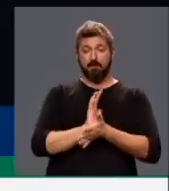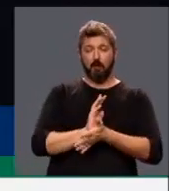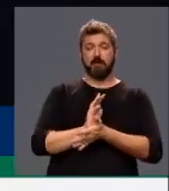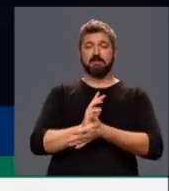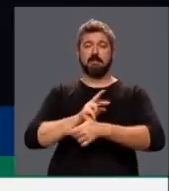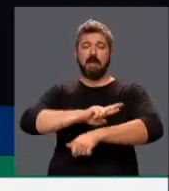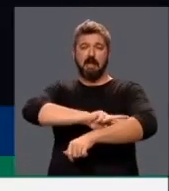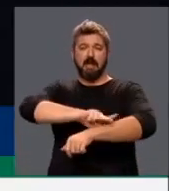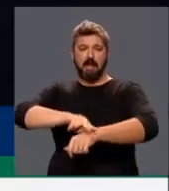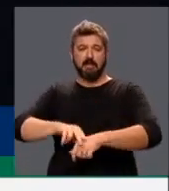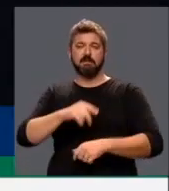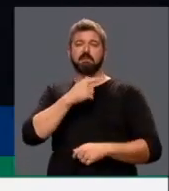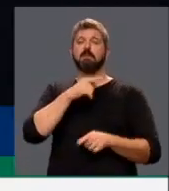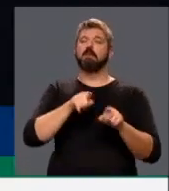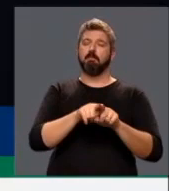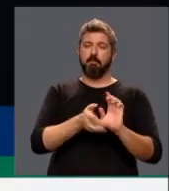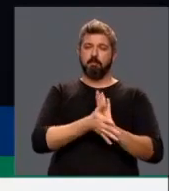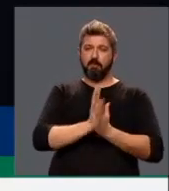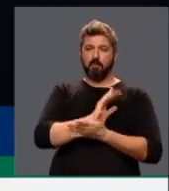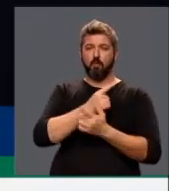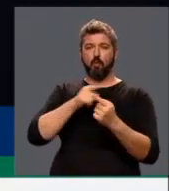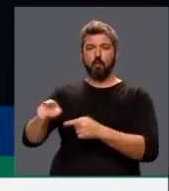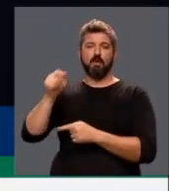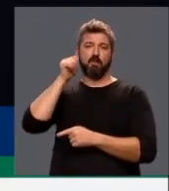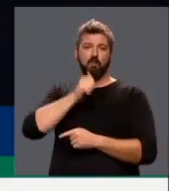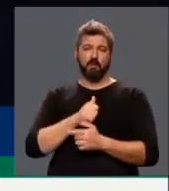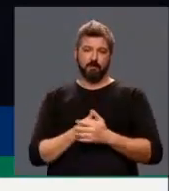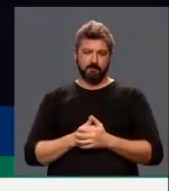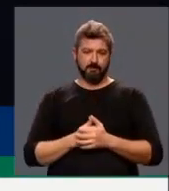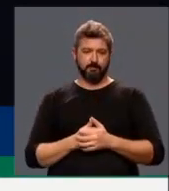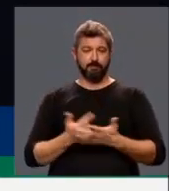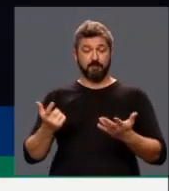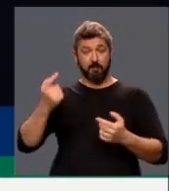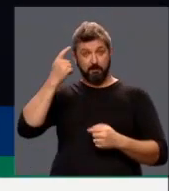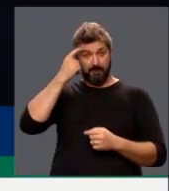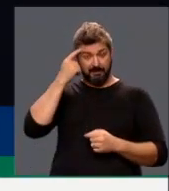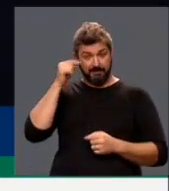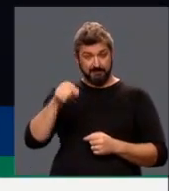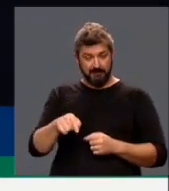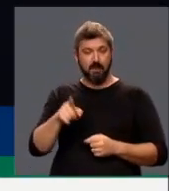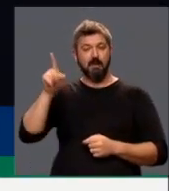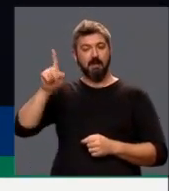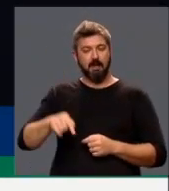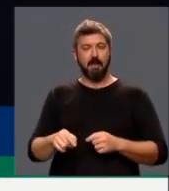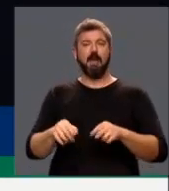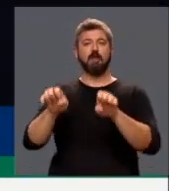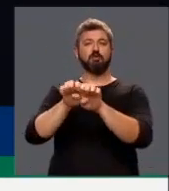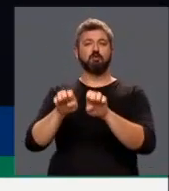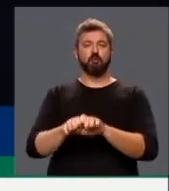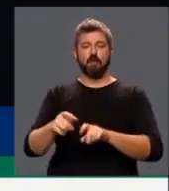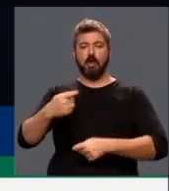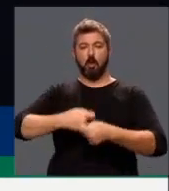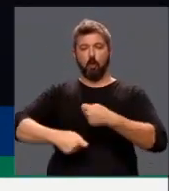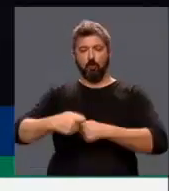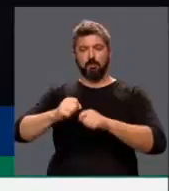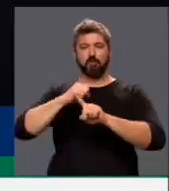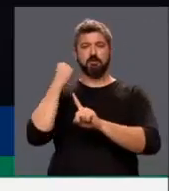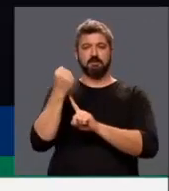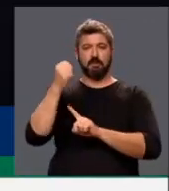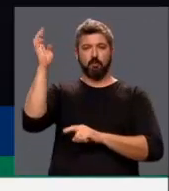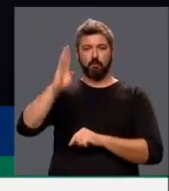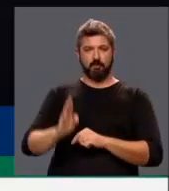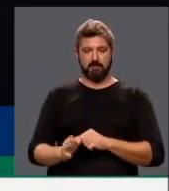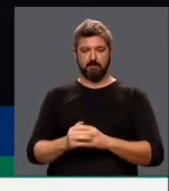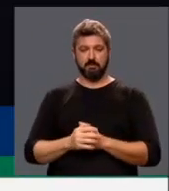machismo. Então, pensar saúde é necessariamente pensar na estrutura social e econômica brasileira. E sabendo que as mulheres